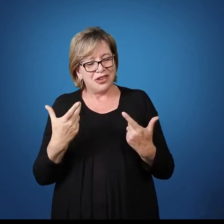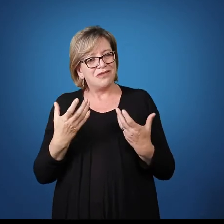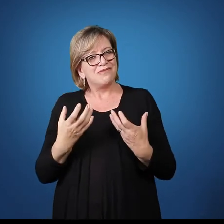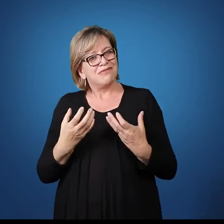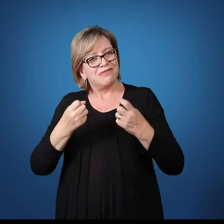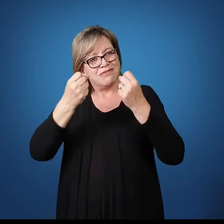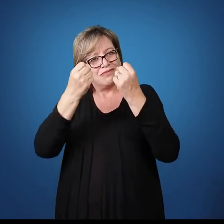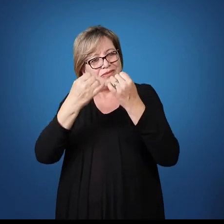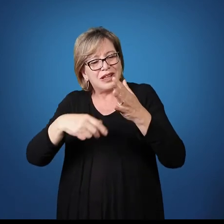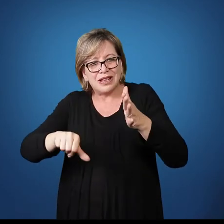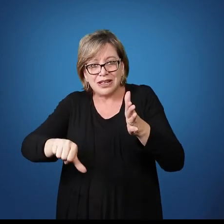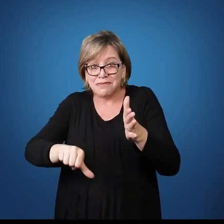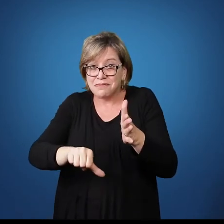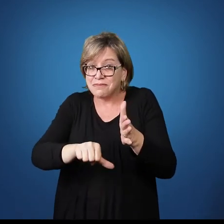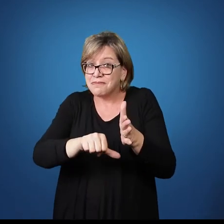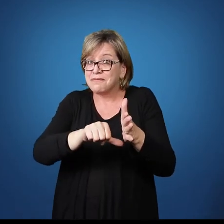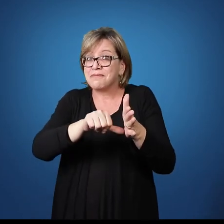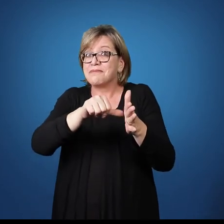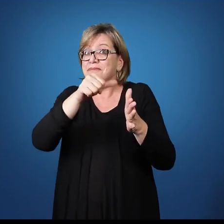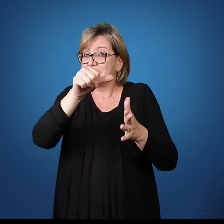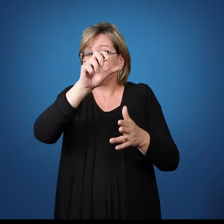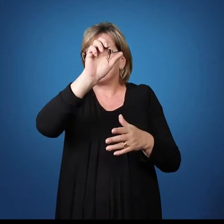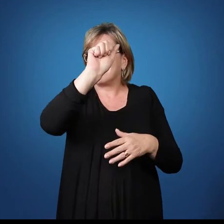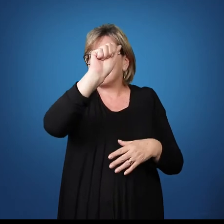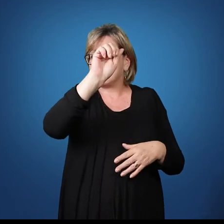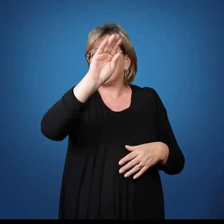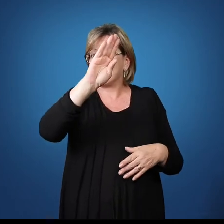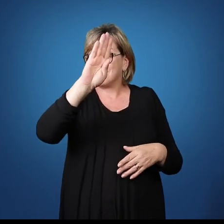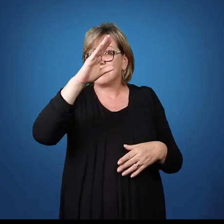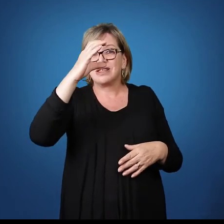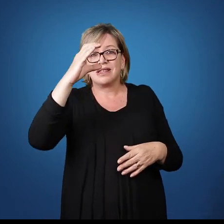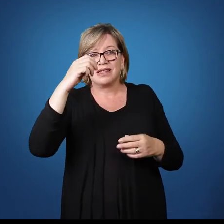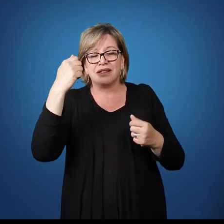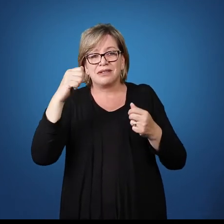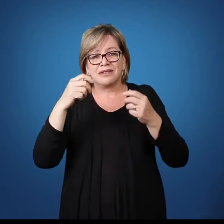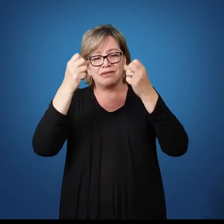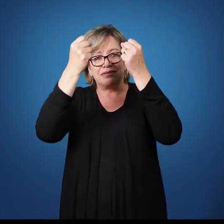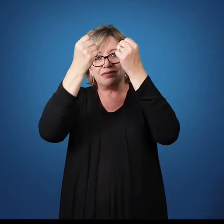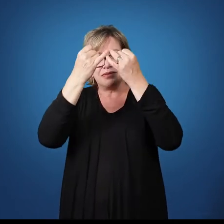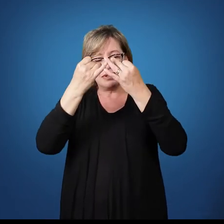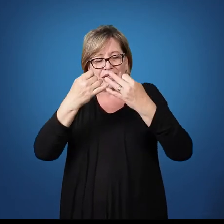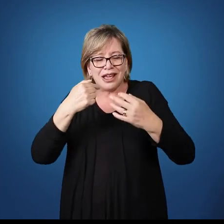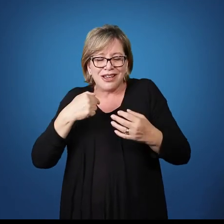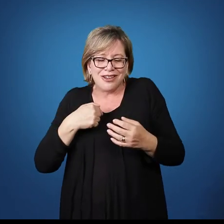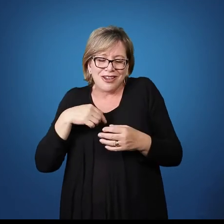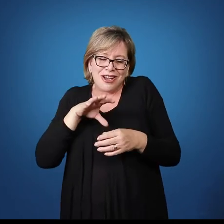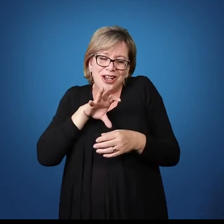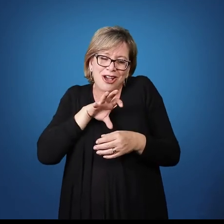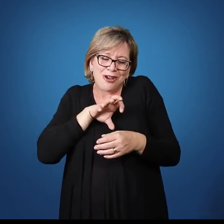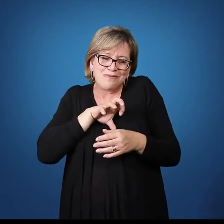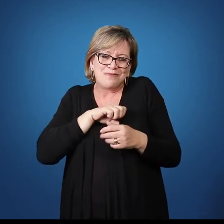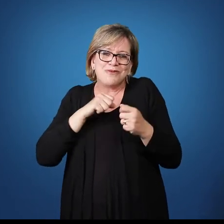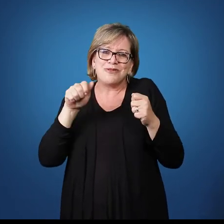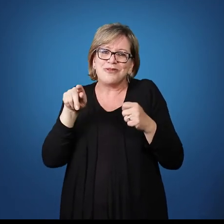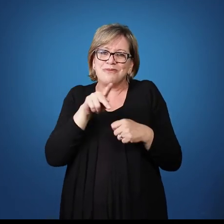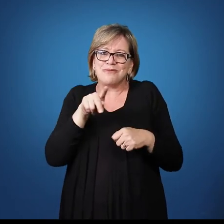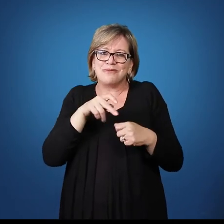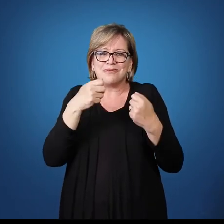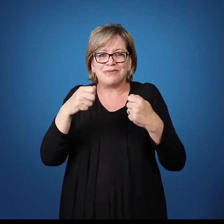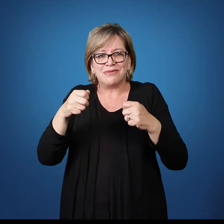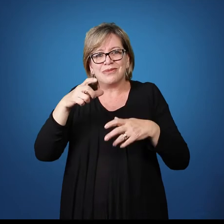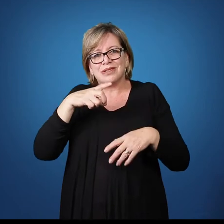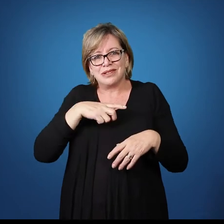de falar que, em primeiro lugar, na questão da alfabetização, é falar do amor que o professor precisa ter em